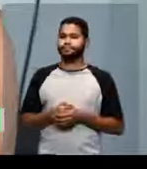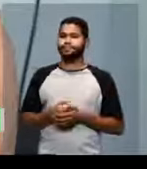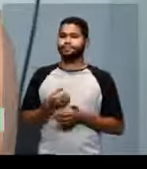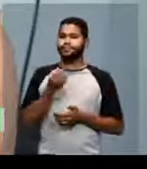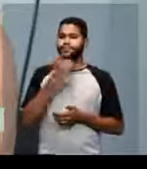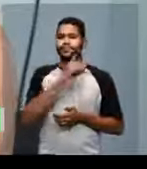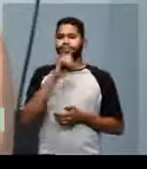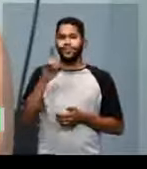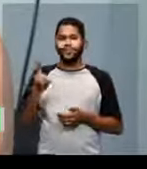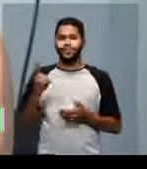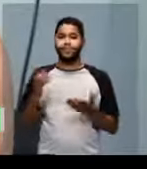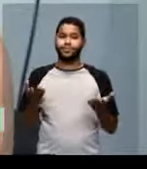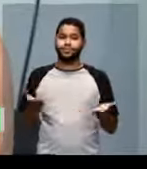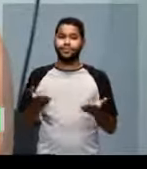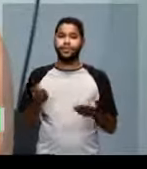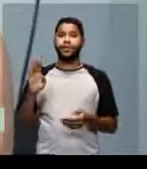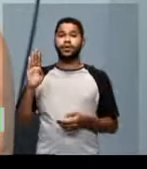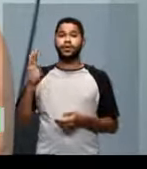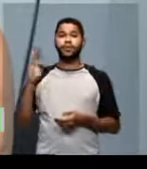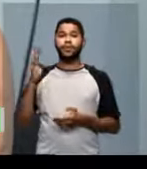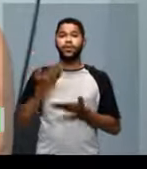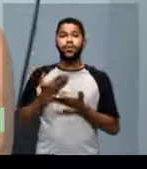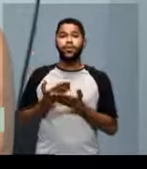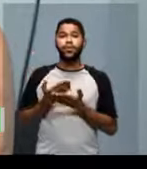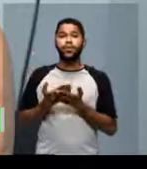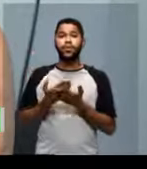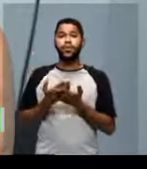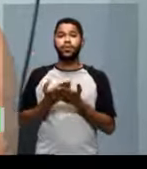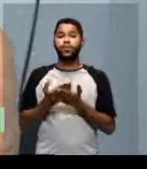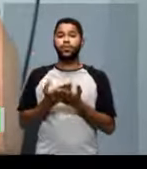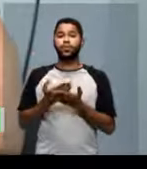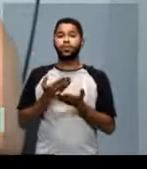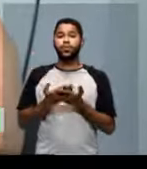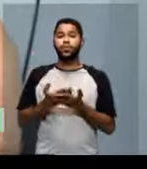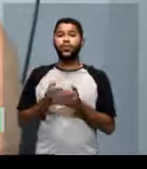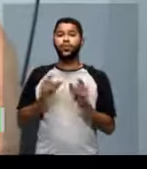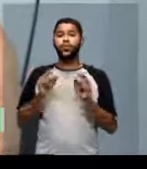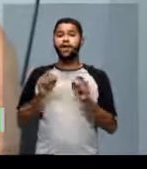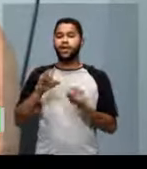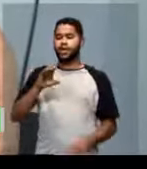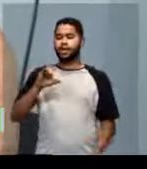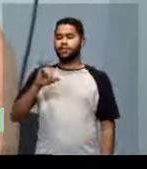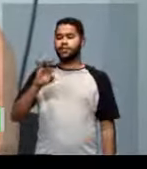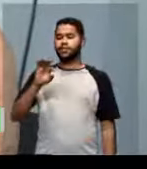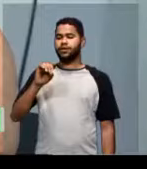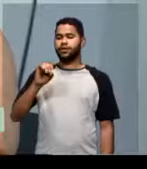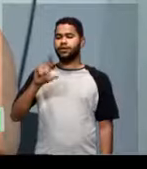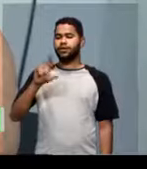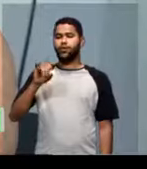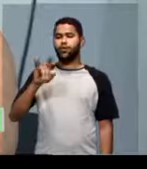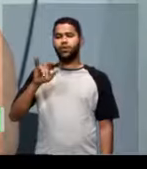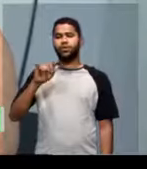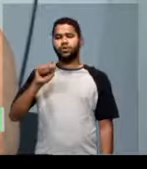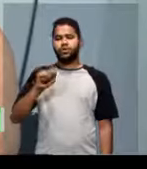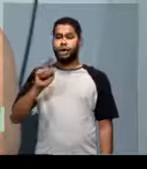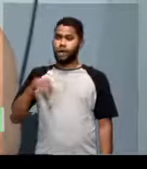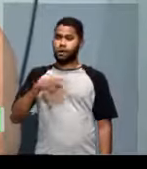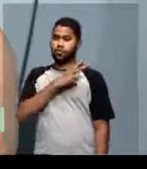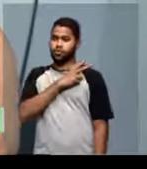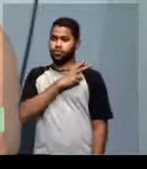para vocês. Bem, em biologia nós estudamos citologia, né? A introdução à citologia, que é uma matéria do 2º